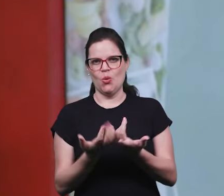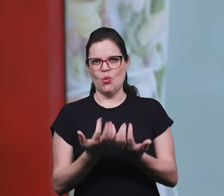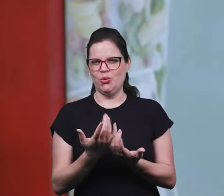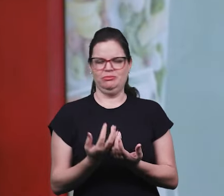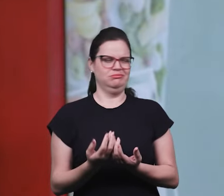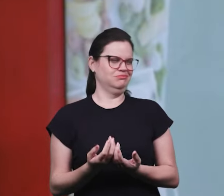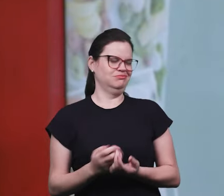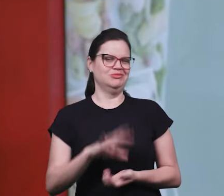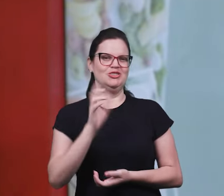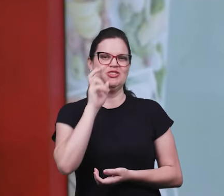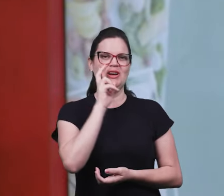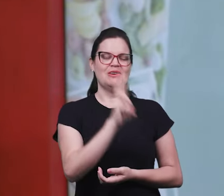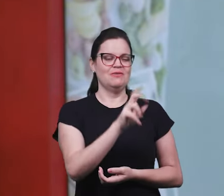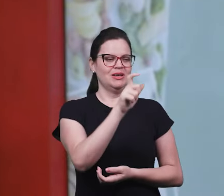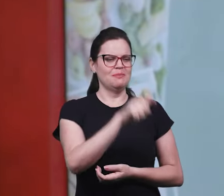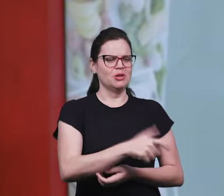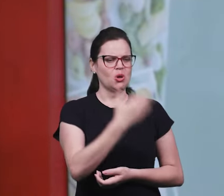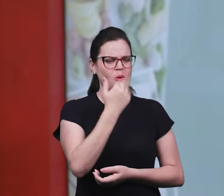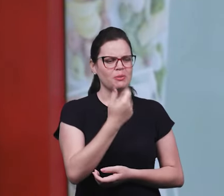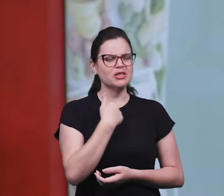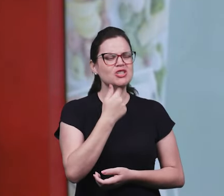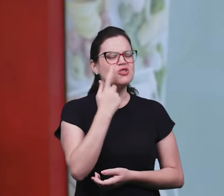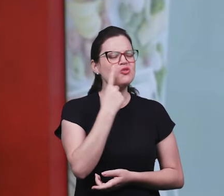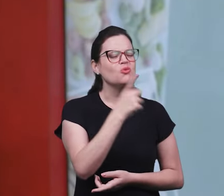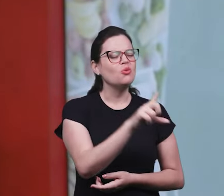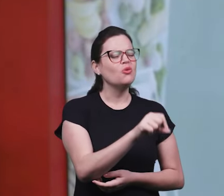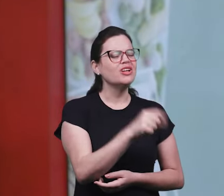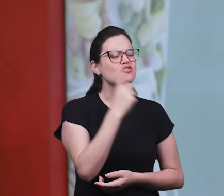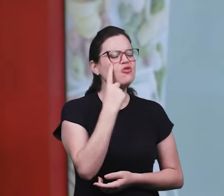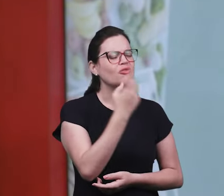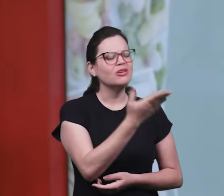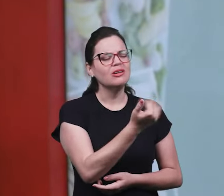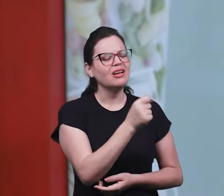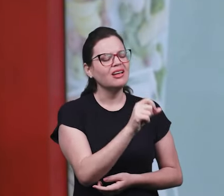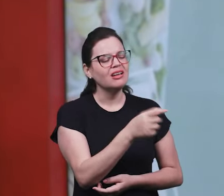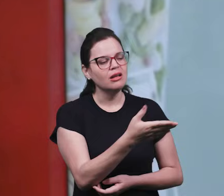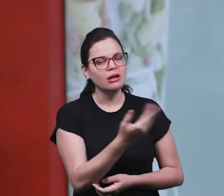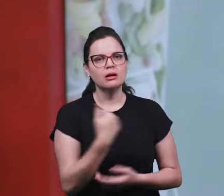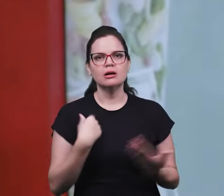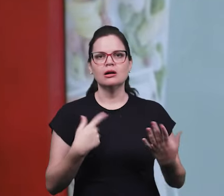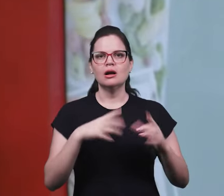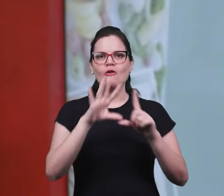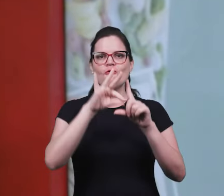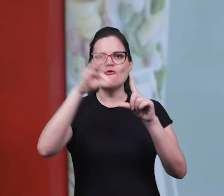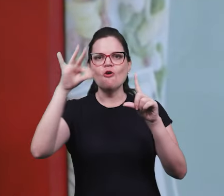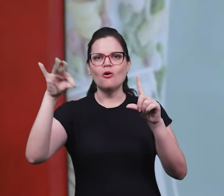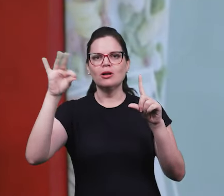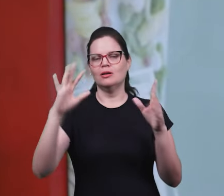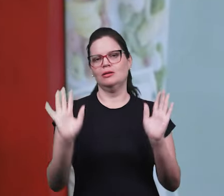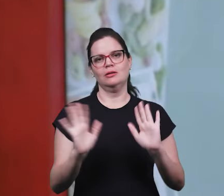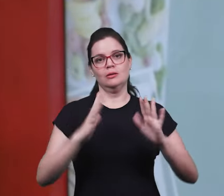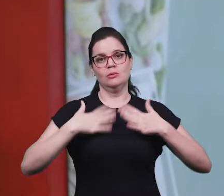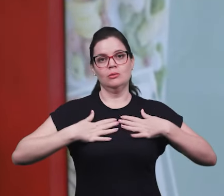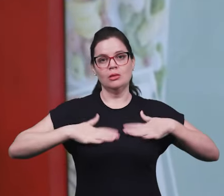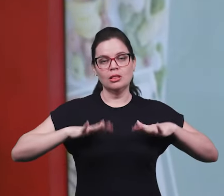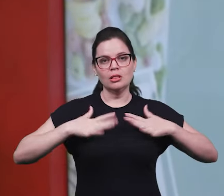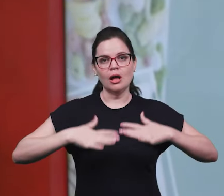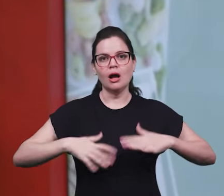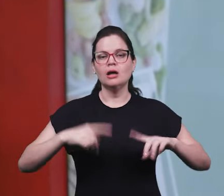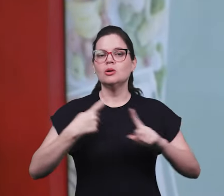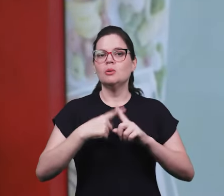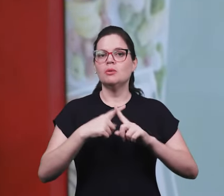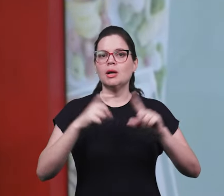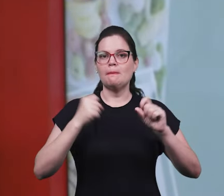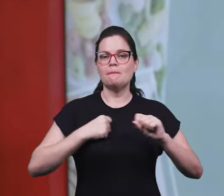para cente chegar lá comendo coisas que eu pera ainda deixa eu ver que alimento é esse Deixa eu pesquisar folhas Então tem que ter cuidado por conta da interação com